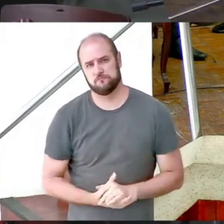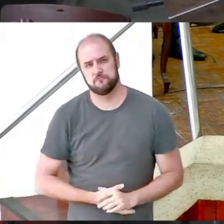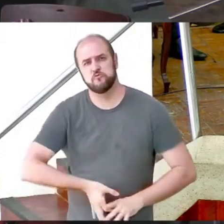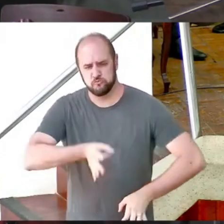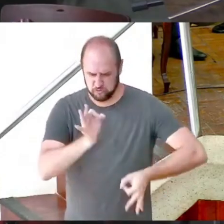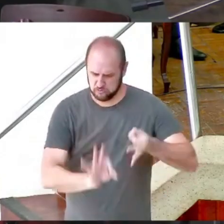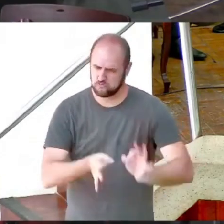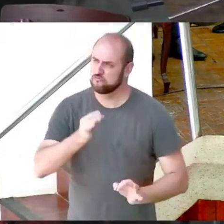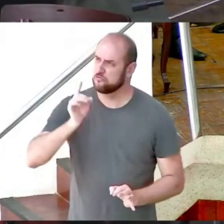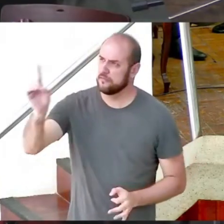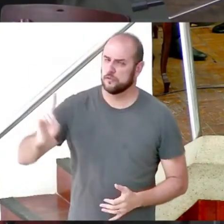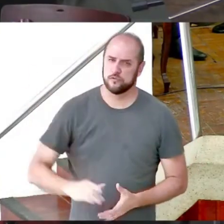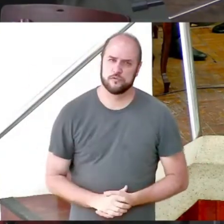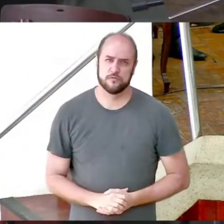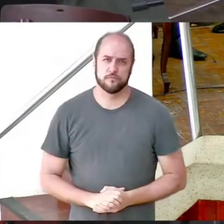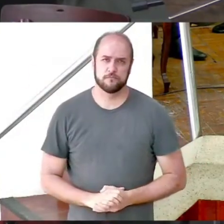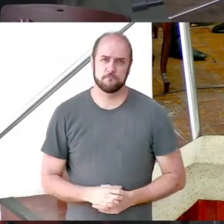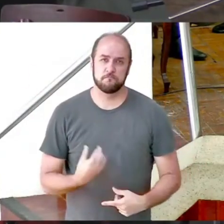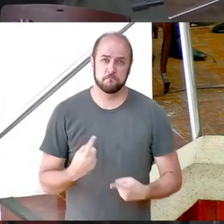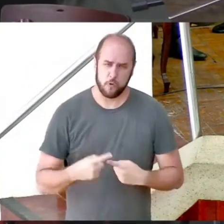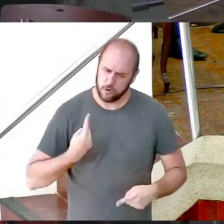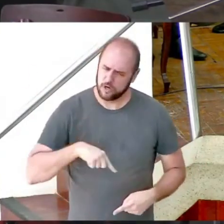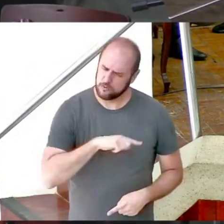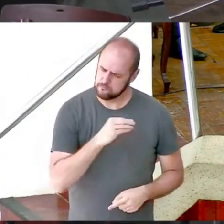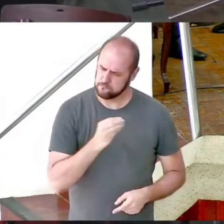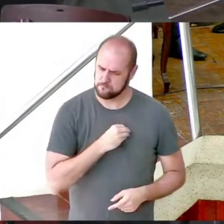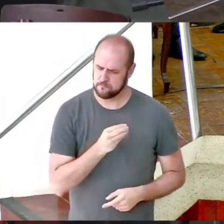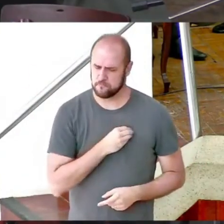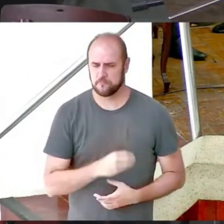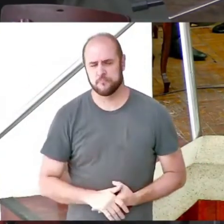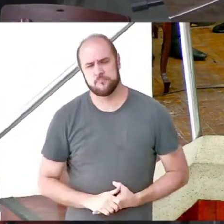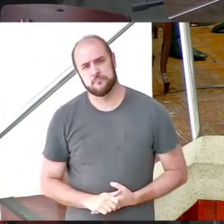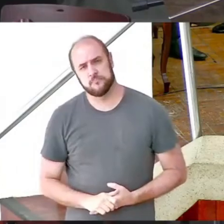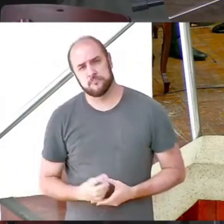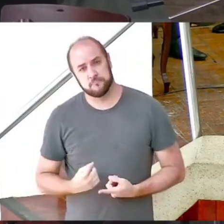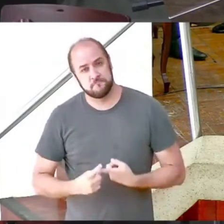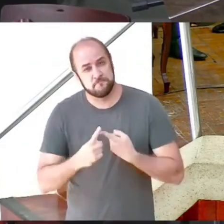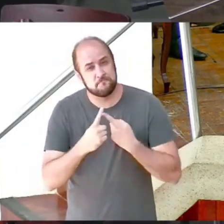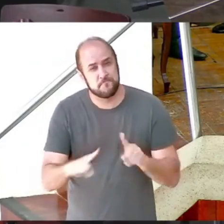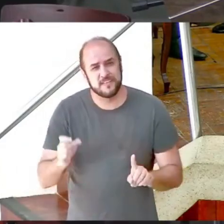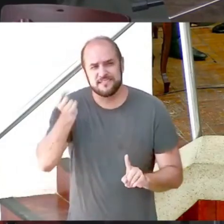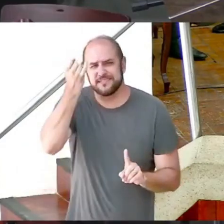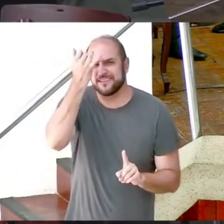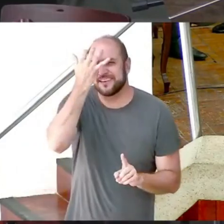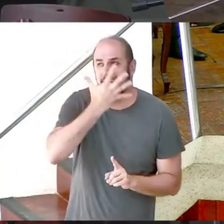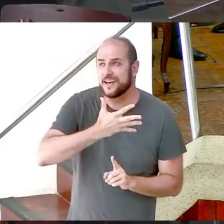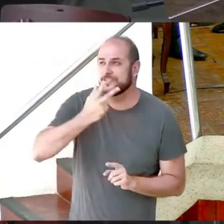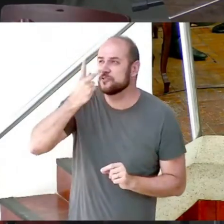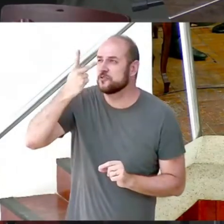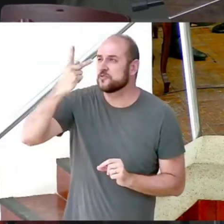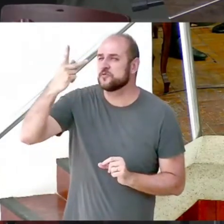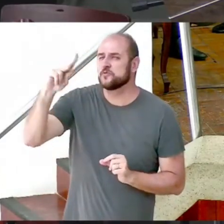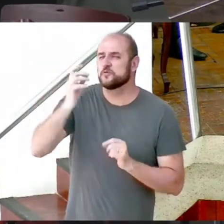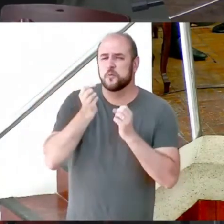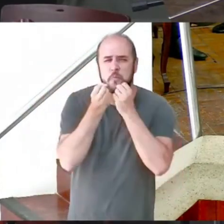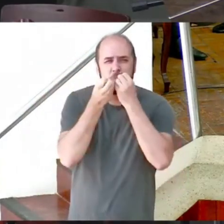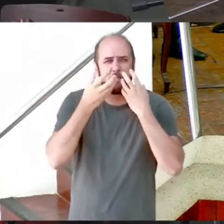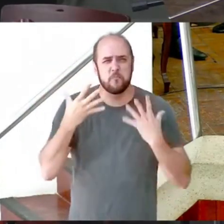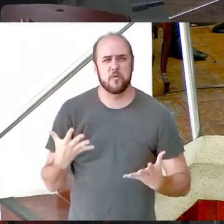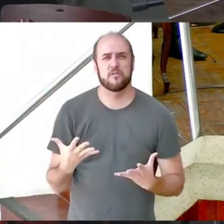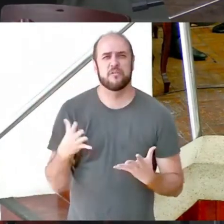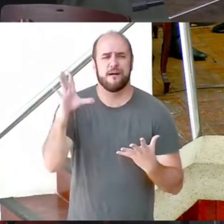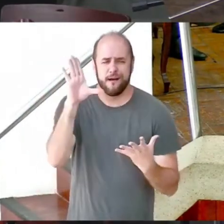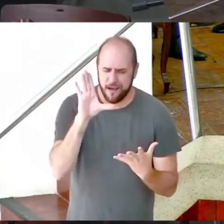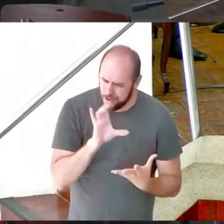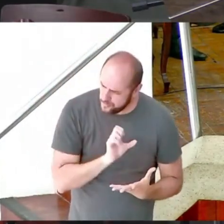justiça de Deus, porque somos pecadores, mas em sua graça e bondade e